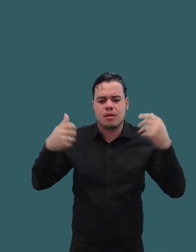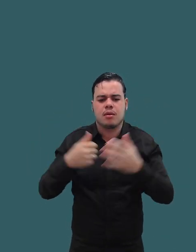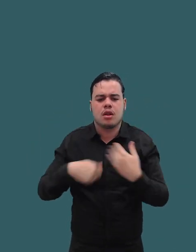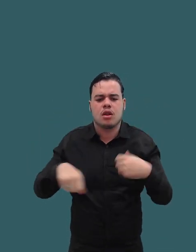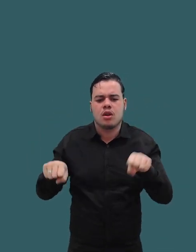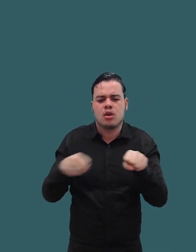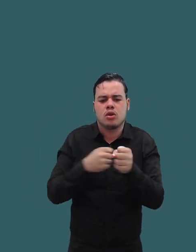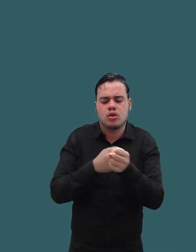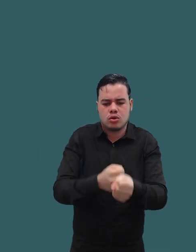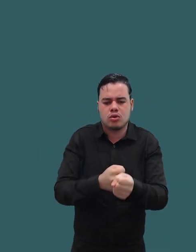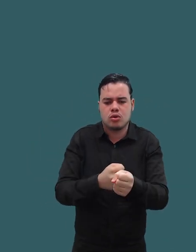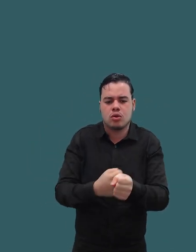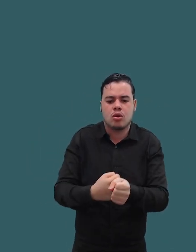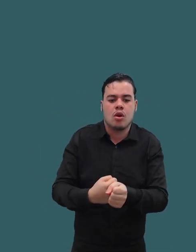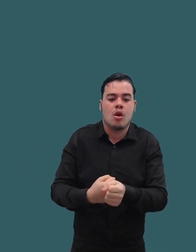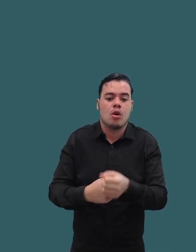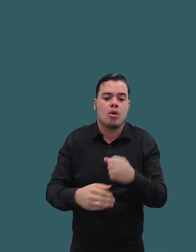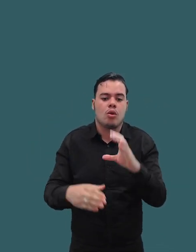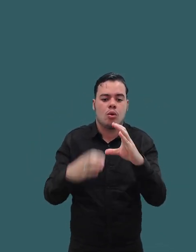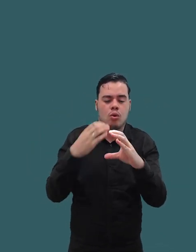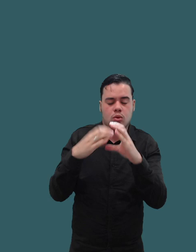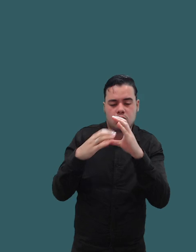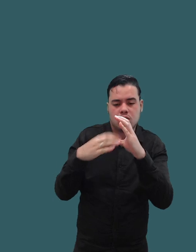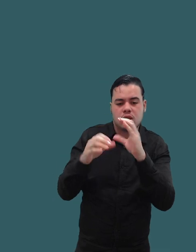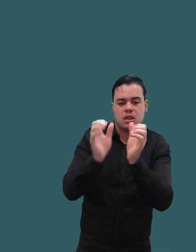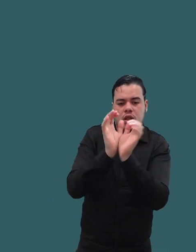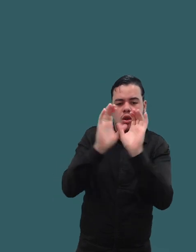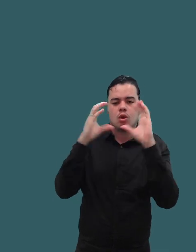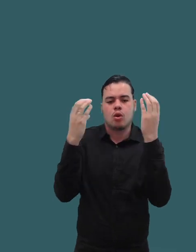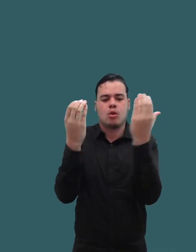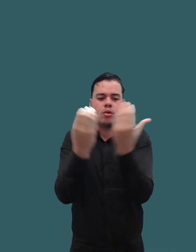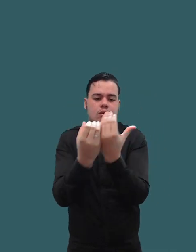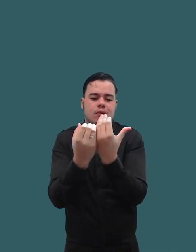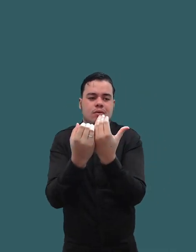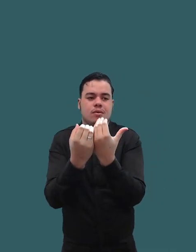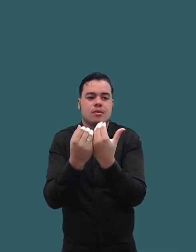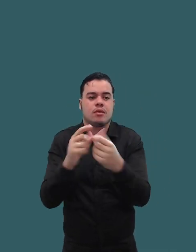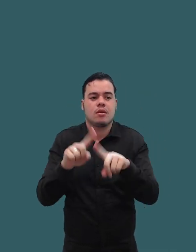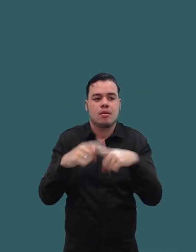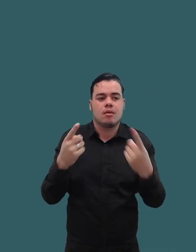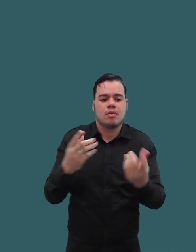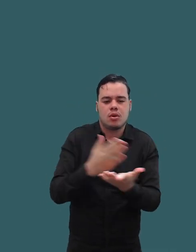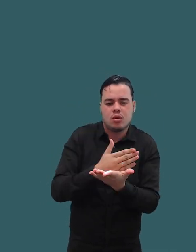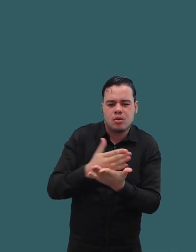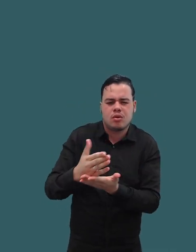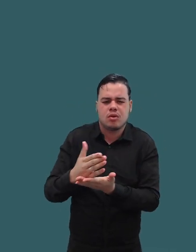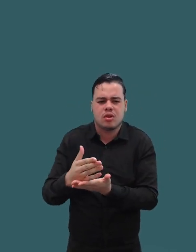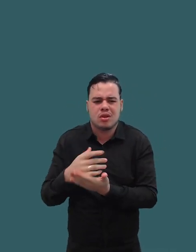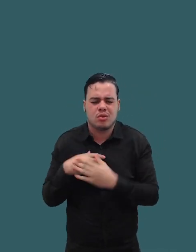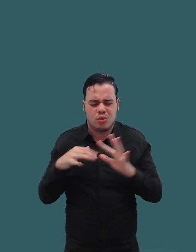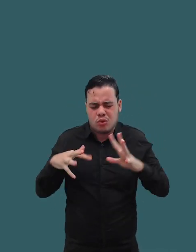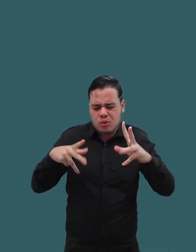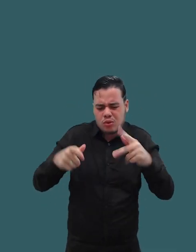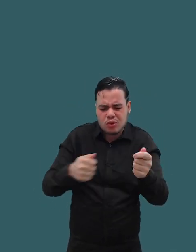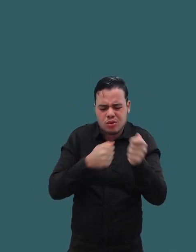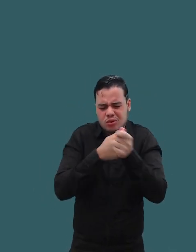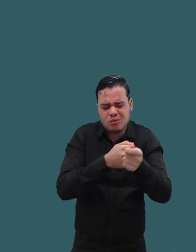consultivo de que algumas atividades permaneceriam, mas que nós estaremos mobilizados e